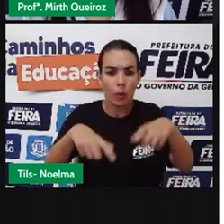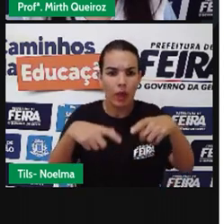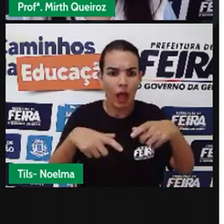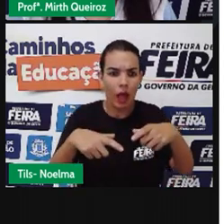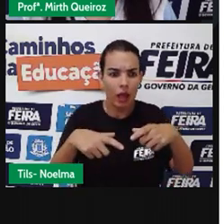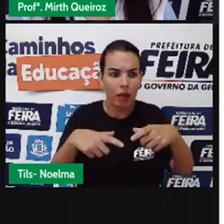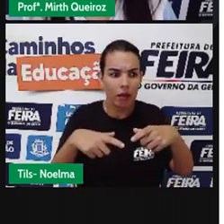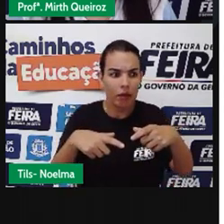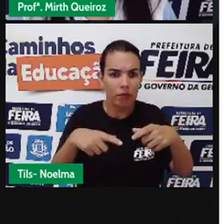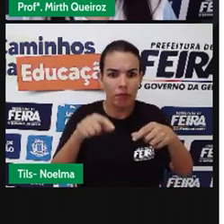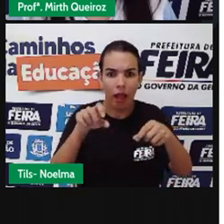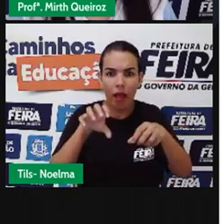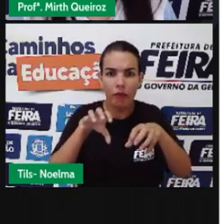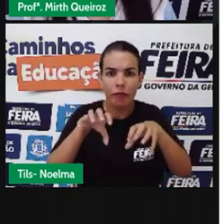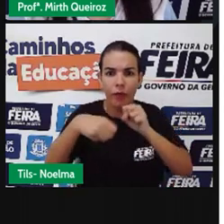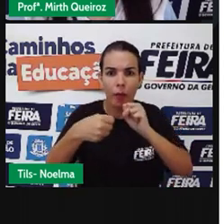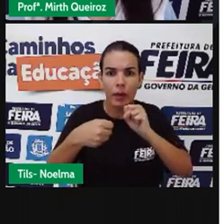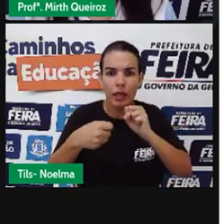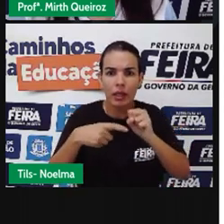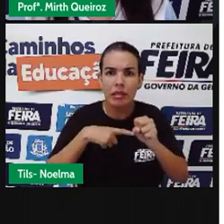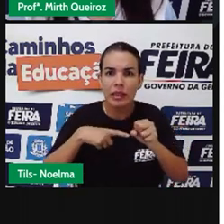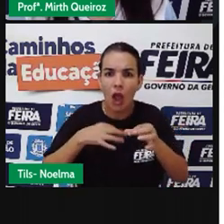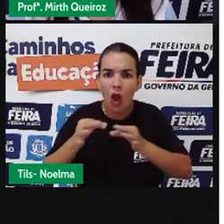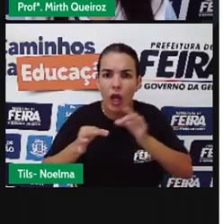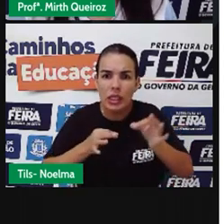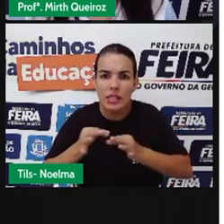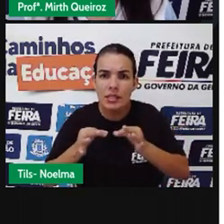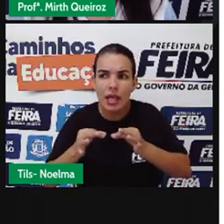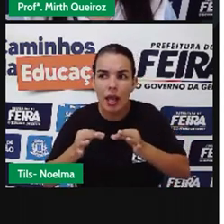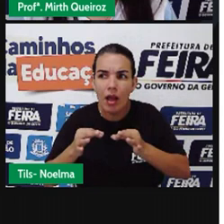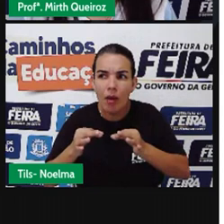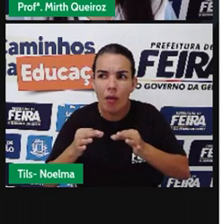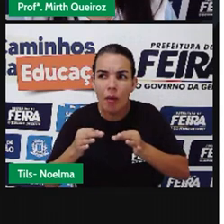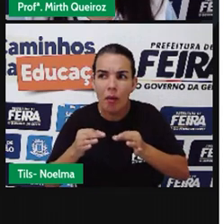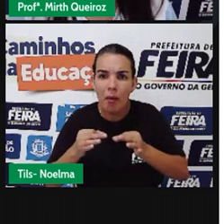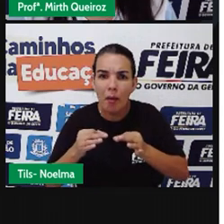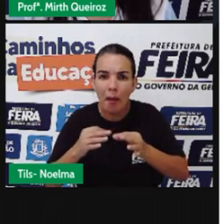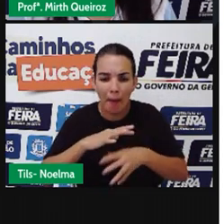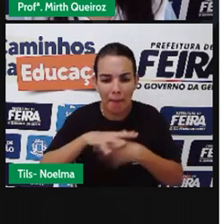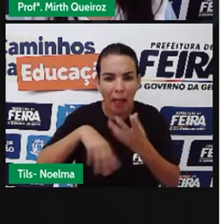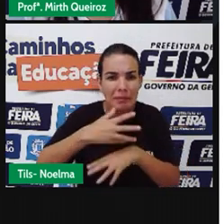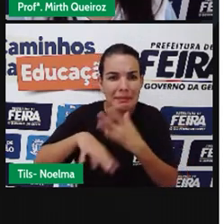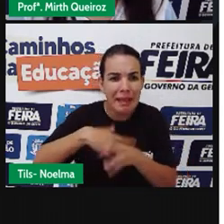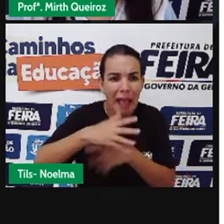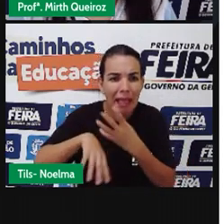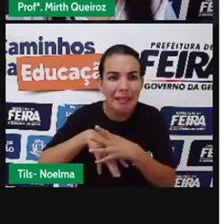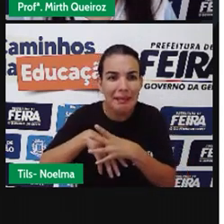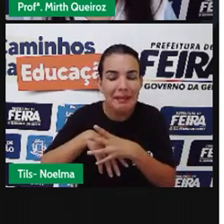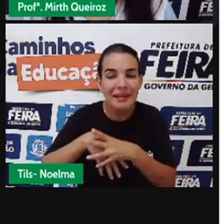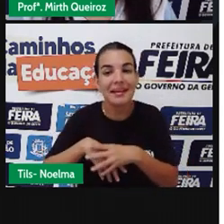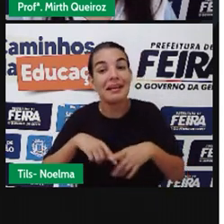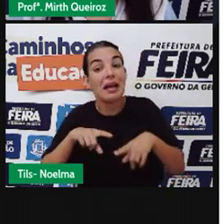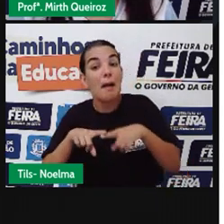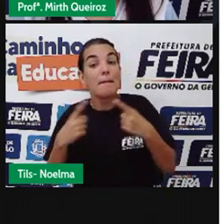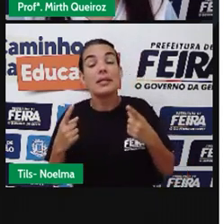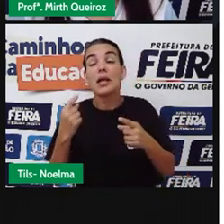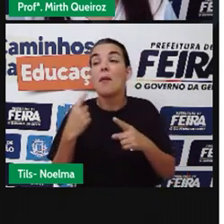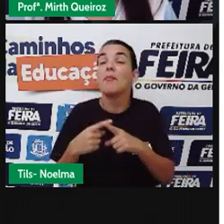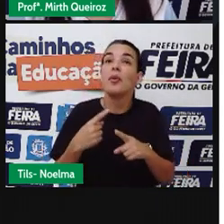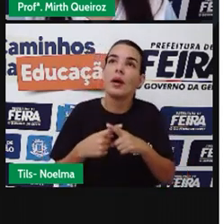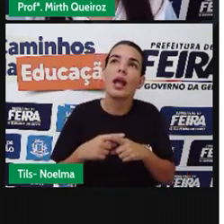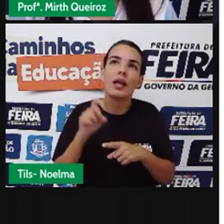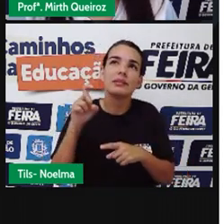forma? E aí, o trânsito é organizado, ele é desorganizado? É meio bagunçadinho, né? Mas por que que será que